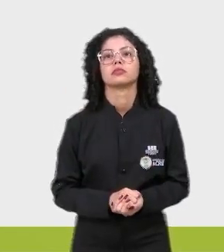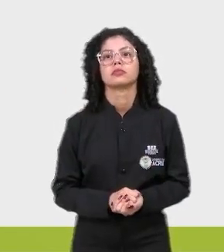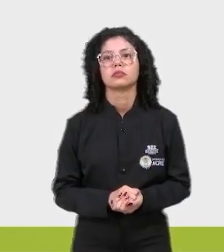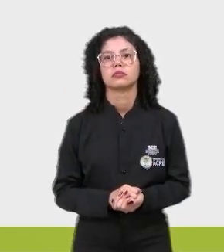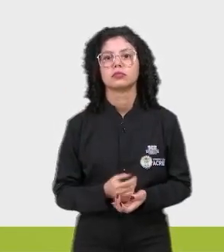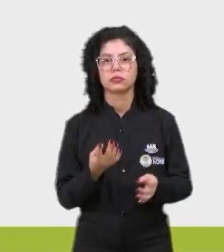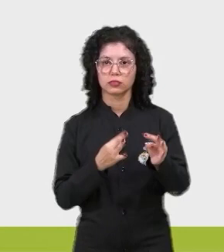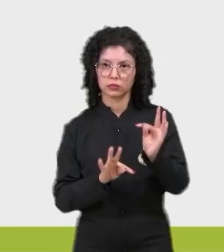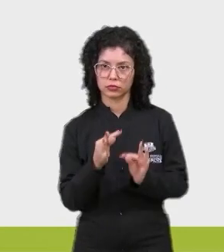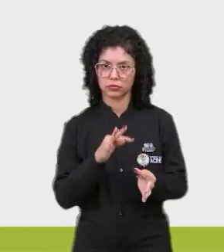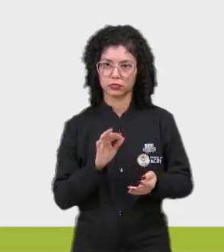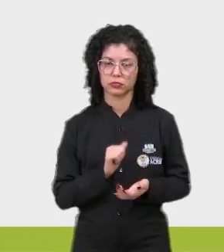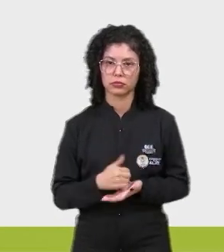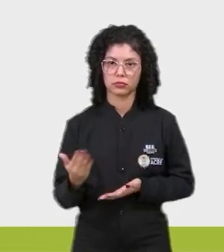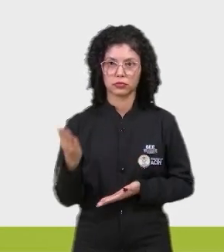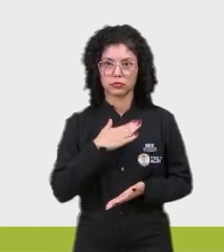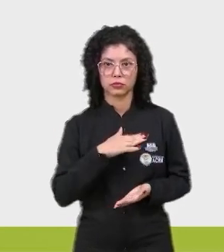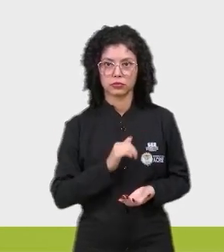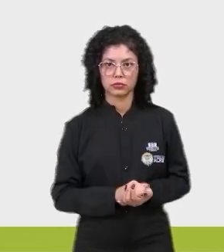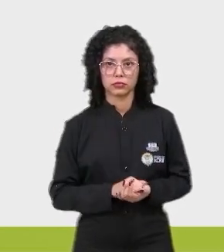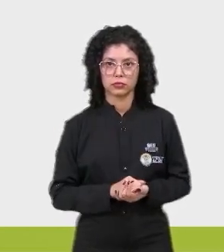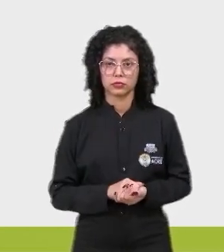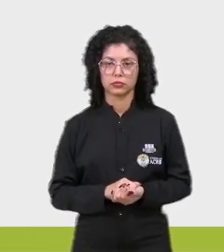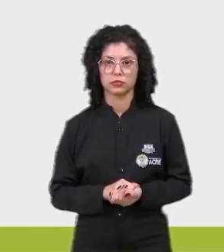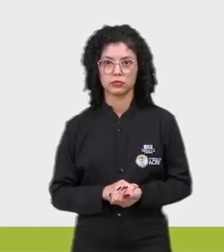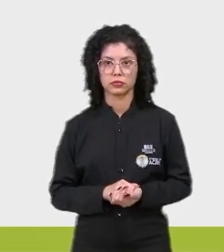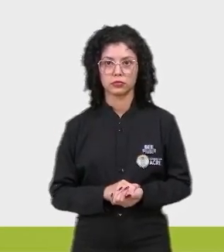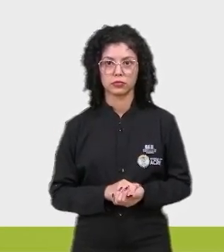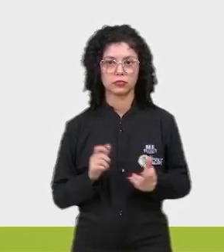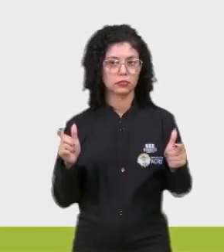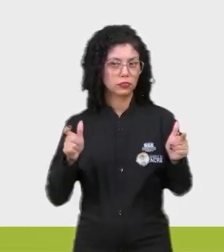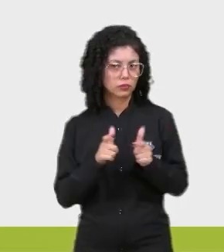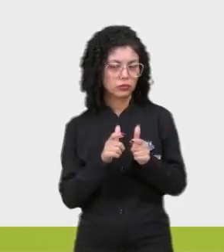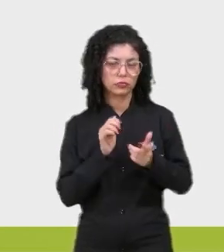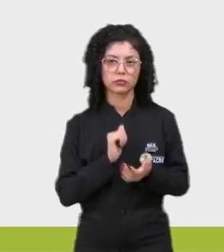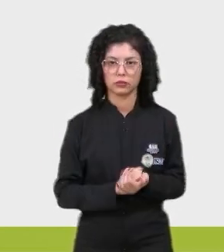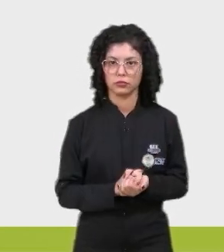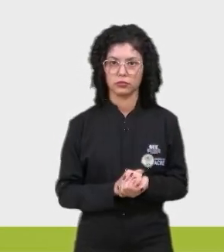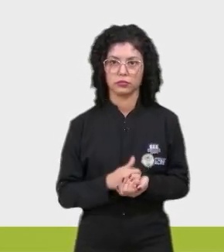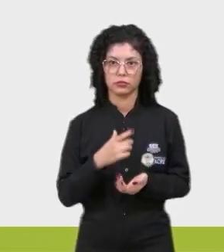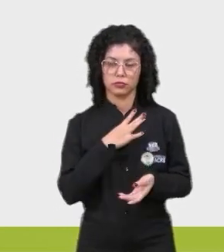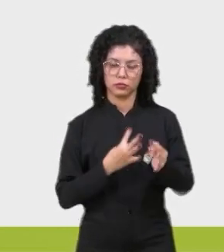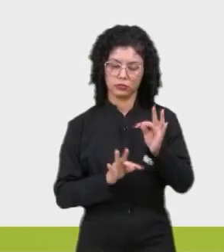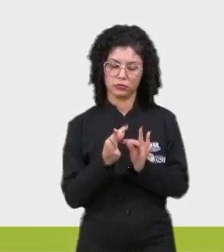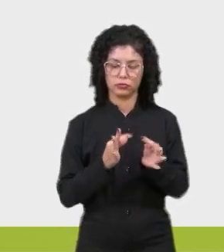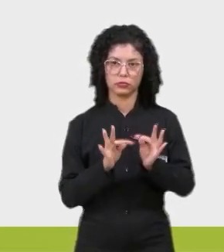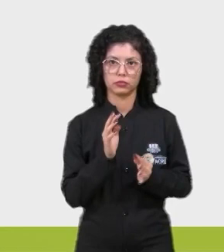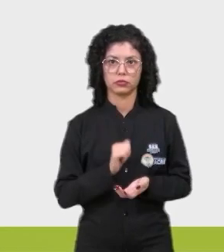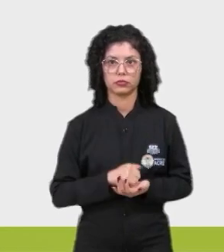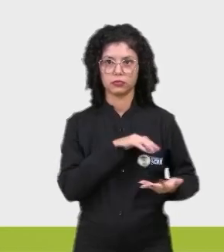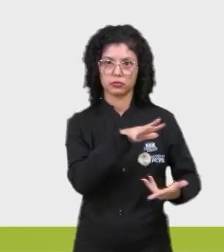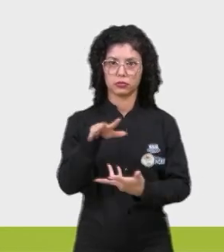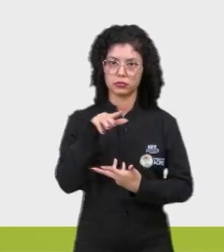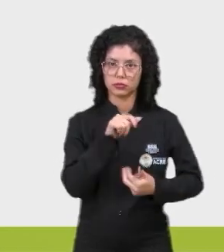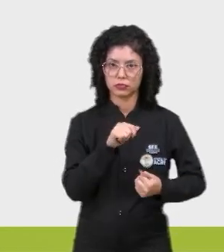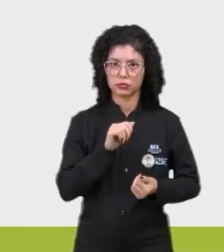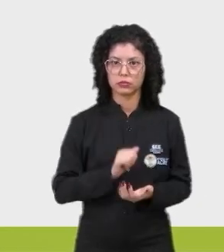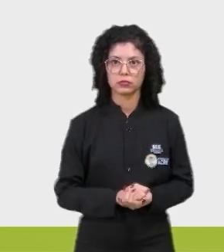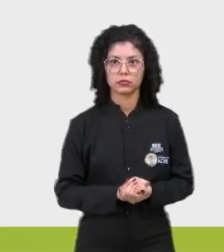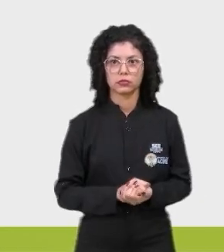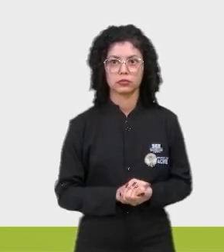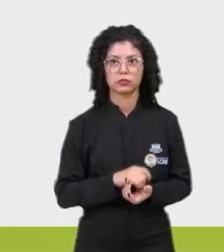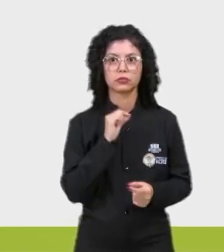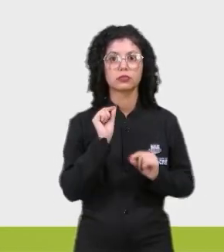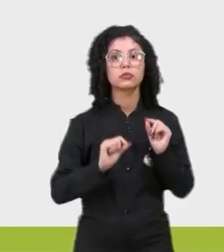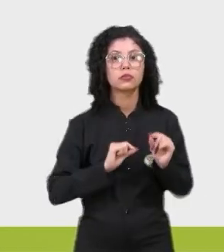tecnologia. Tecnologia, vamos lá. Bem curtinha. A tecnologia move o mundo.